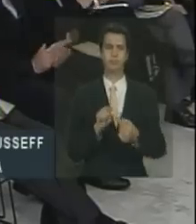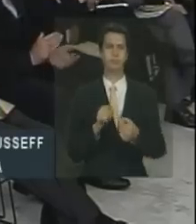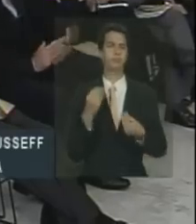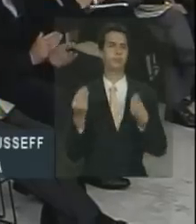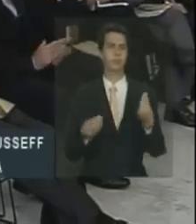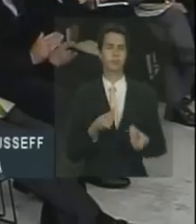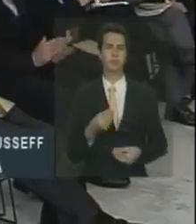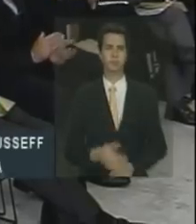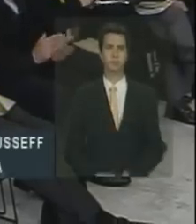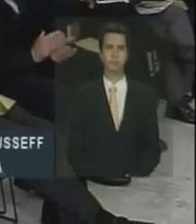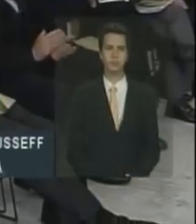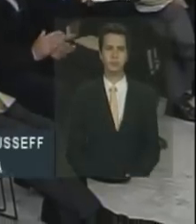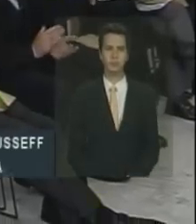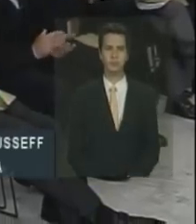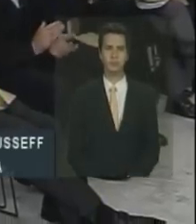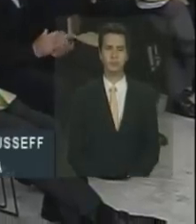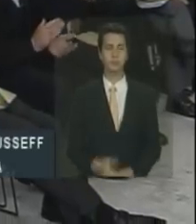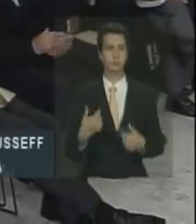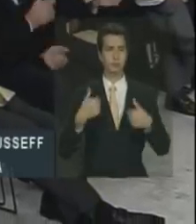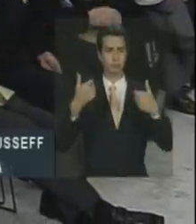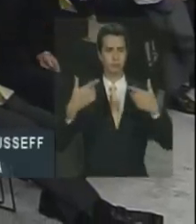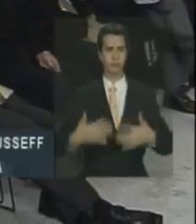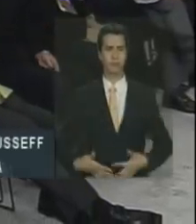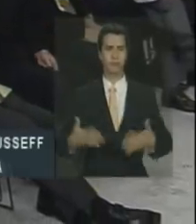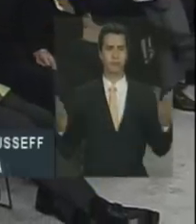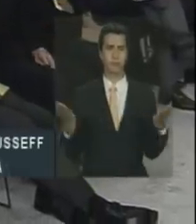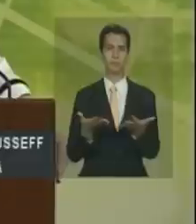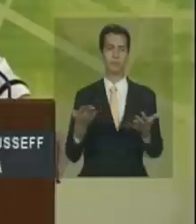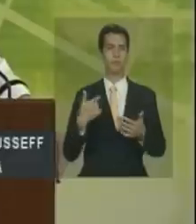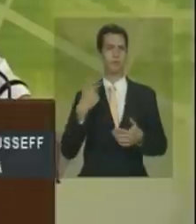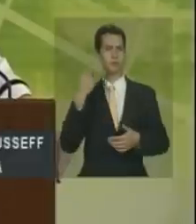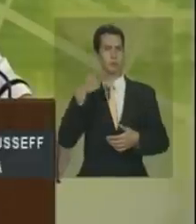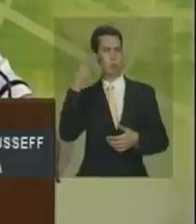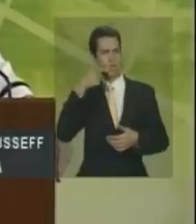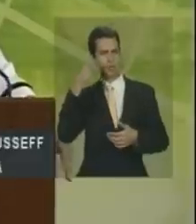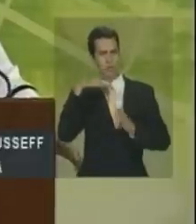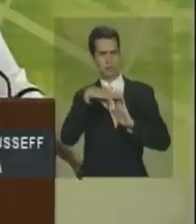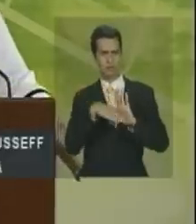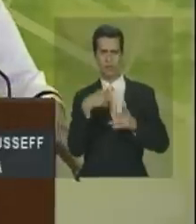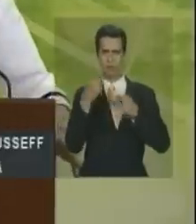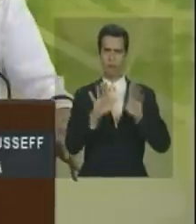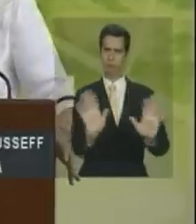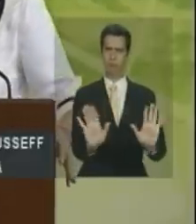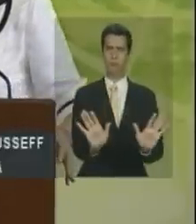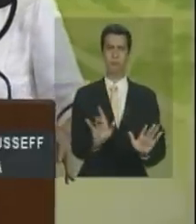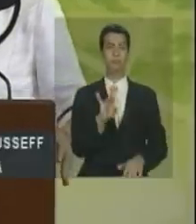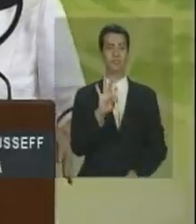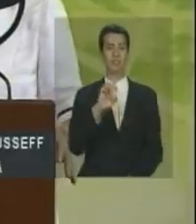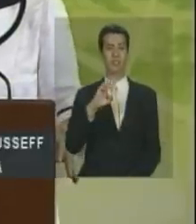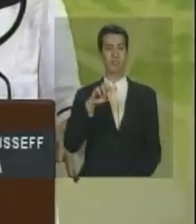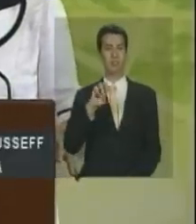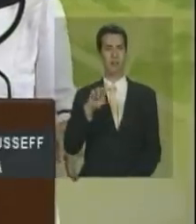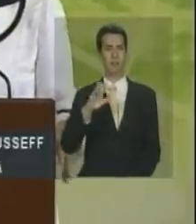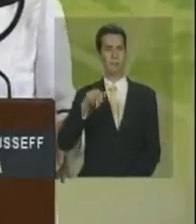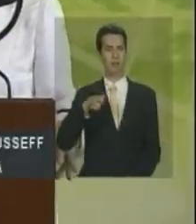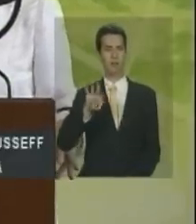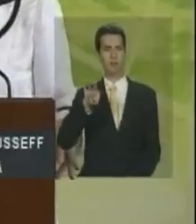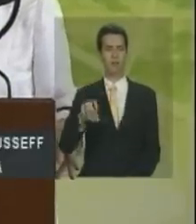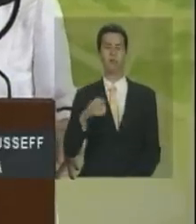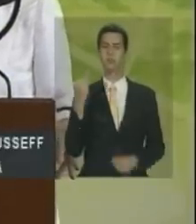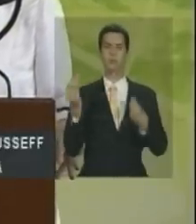tecnicamente, não estou falando nem fazendo considerações políticas. Estou dizendo que, tecnicamente, é de